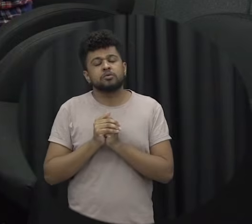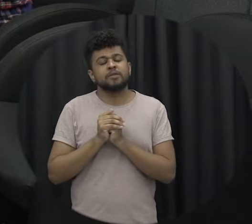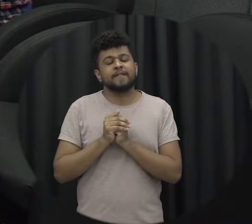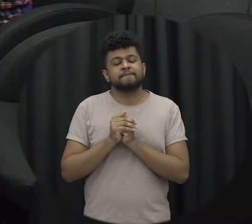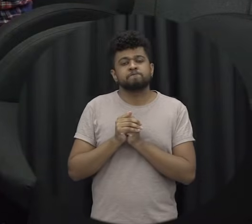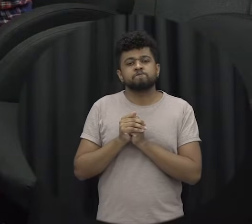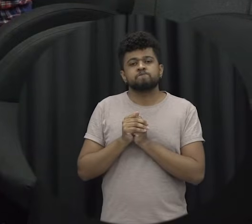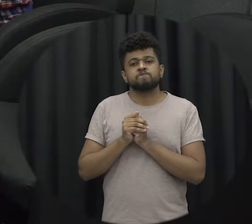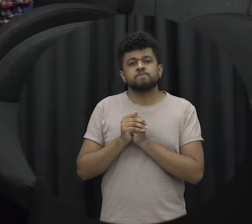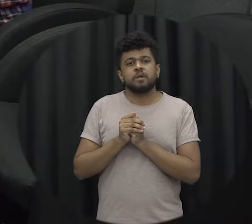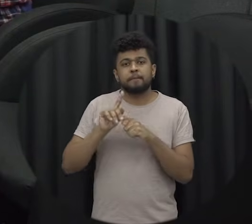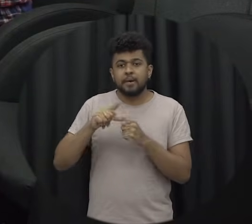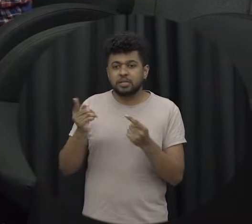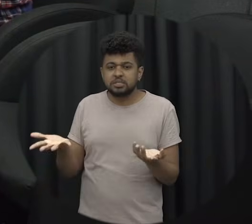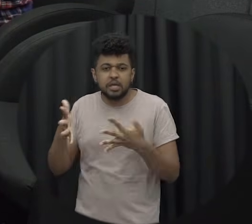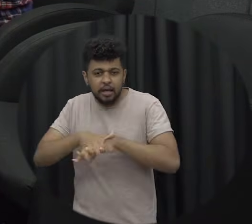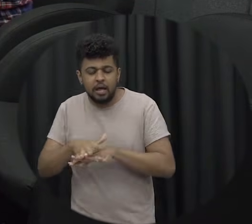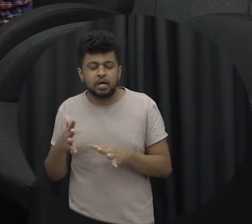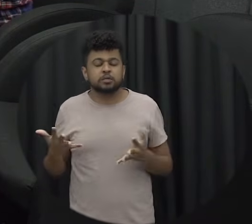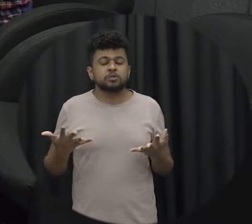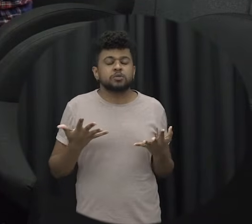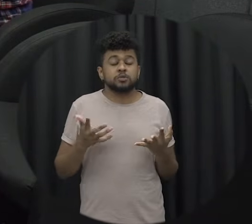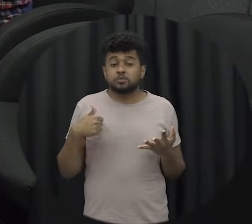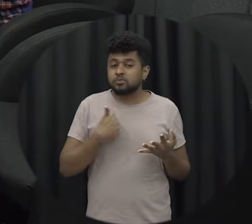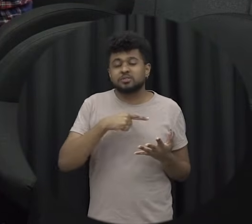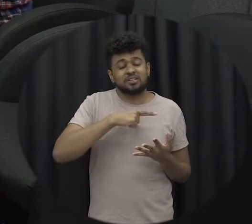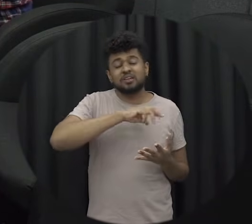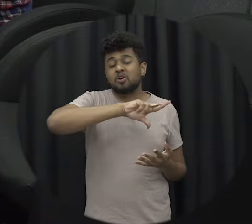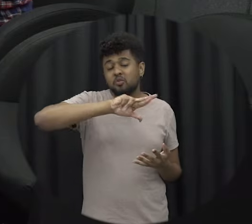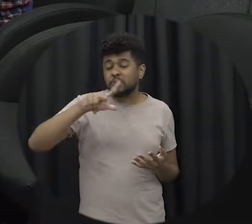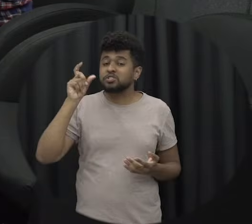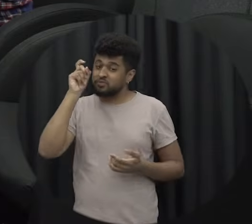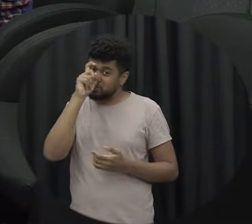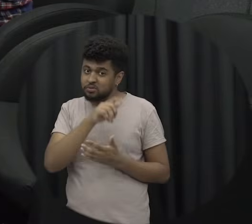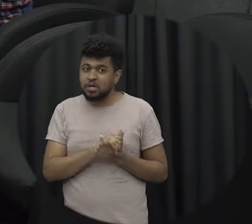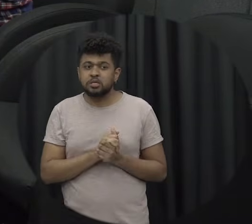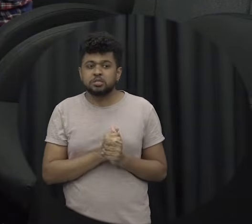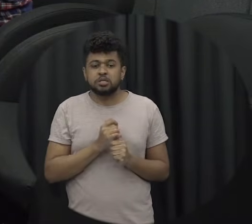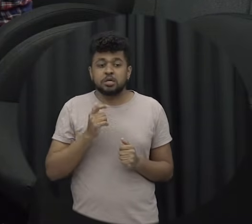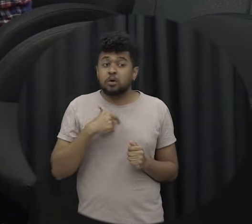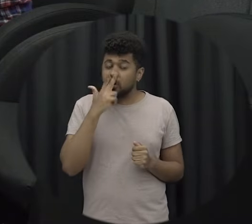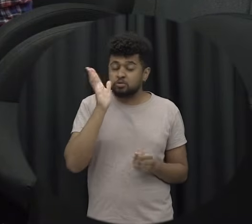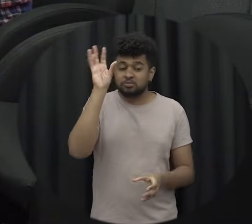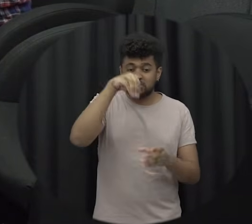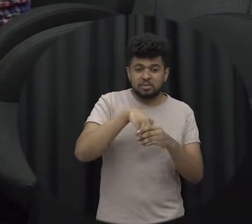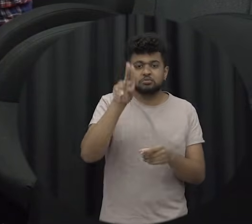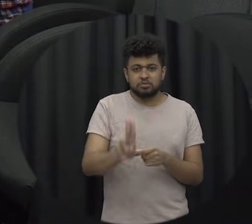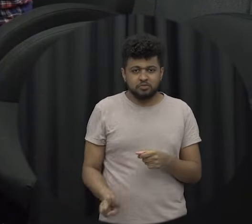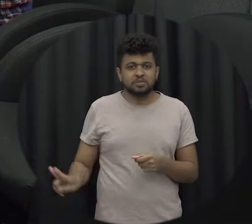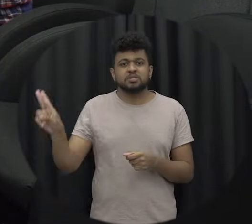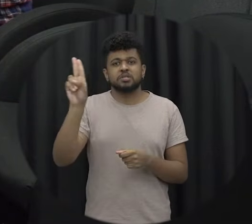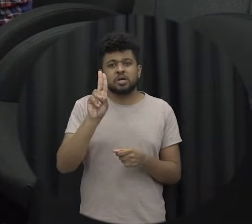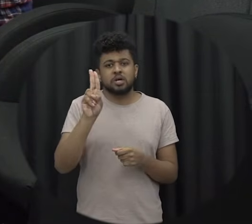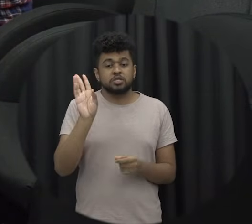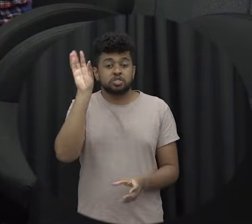mais integrado. Então, aí a gente ainda tem algumas dificuldades. Acredito que tanto dentro da universidade como dentro da